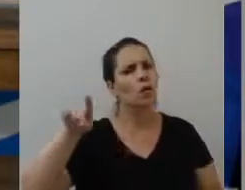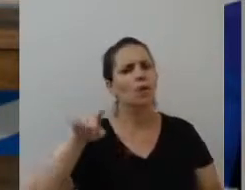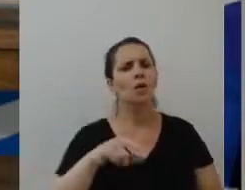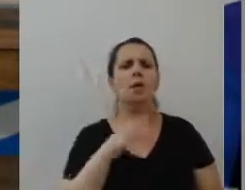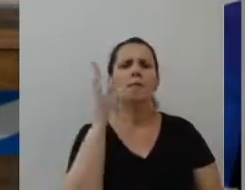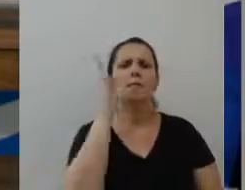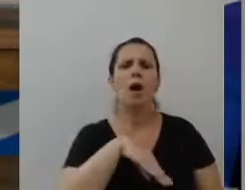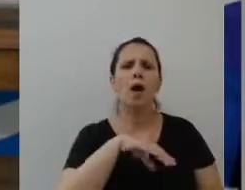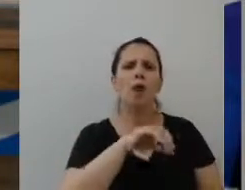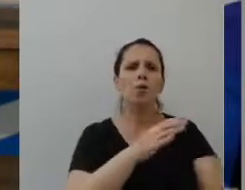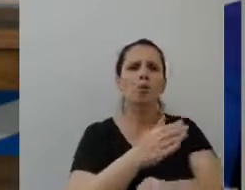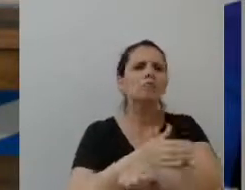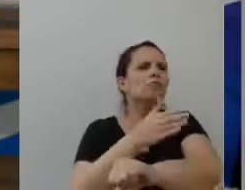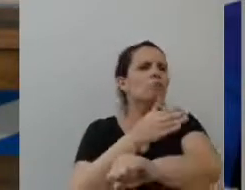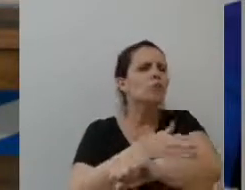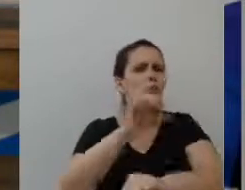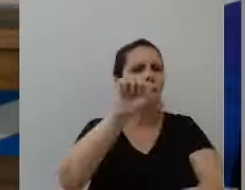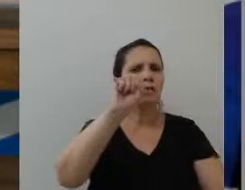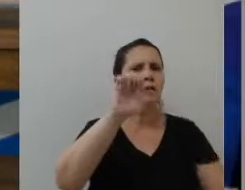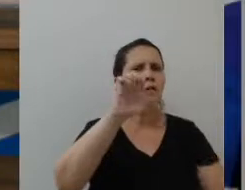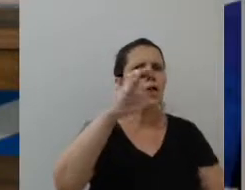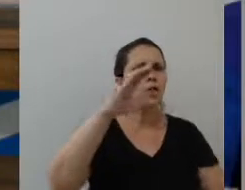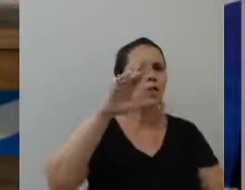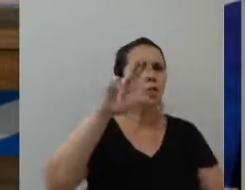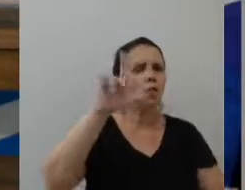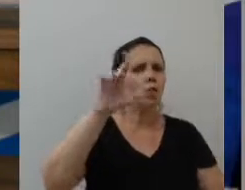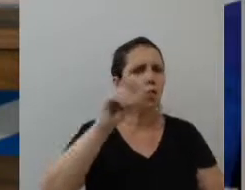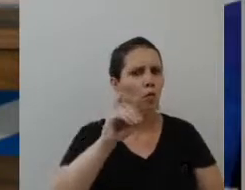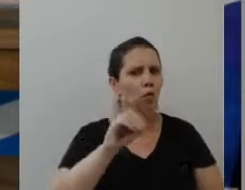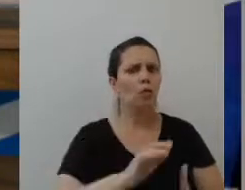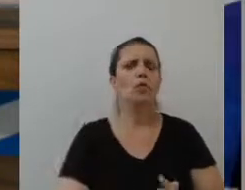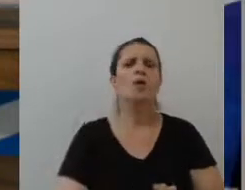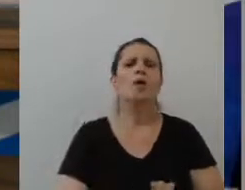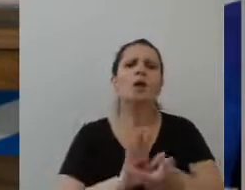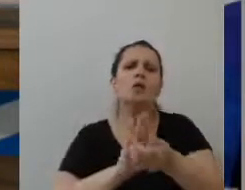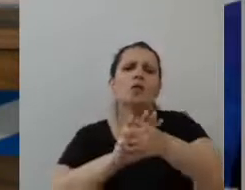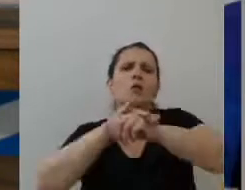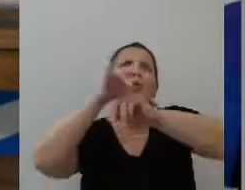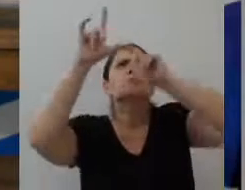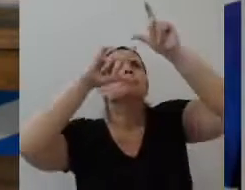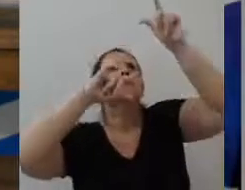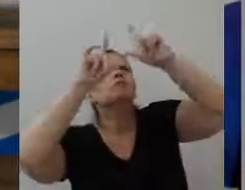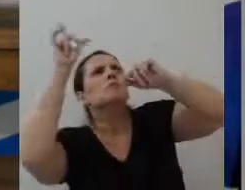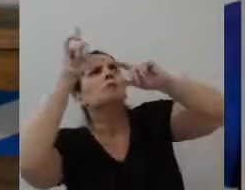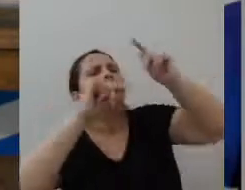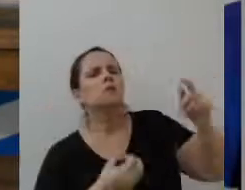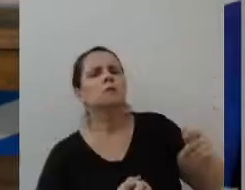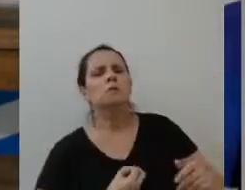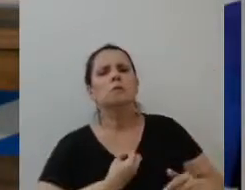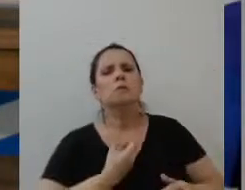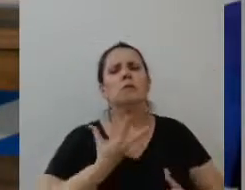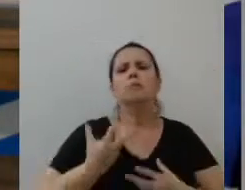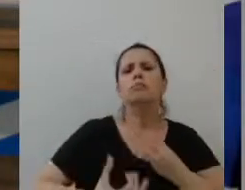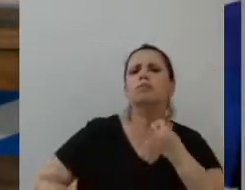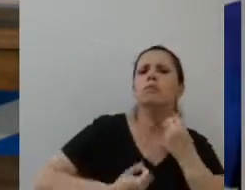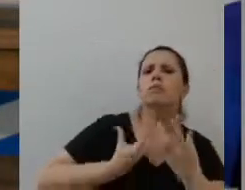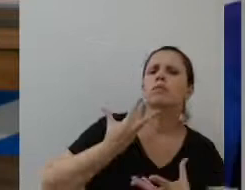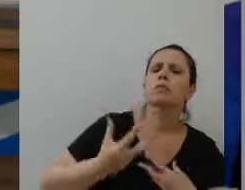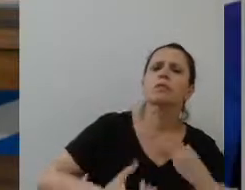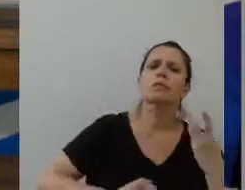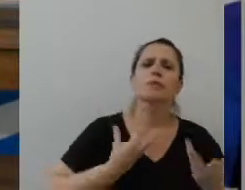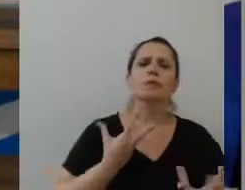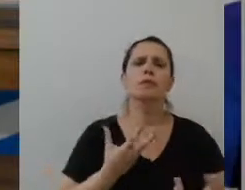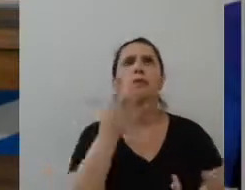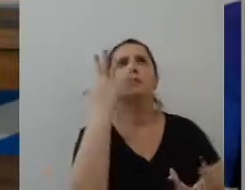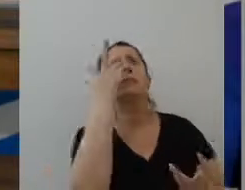né? As estrelas só aparecem no céu à noite. A noite é um momento de inspiração para os autores. Não só para os autores, tá? Dizem,